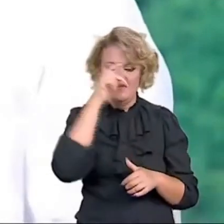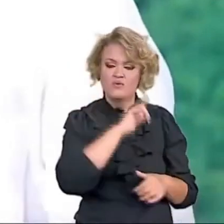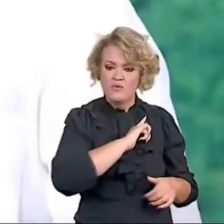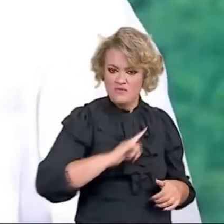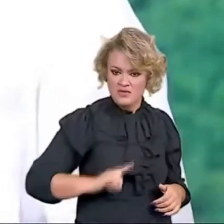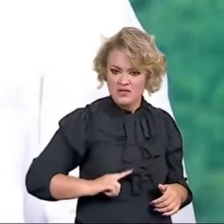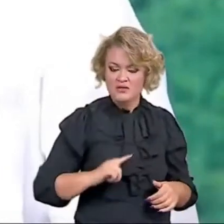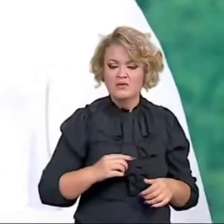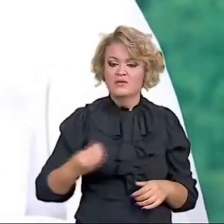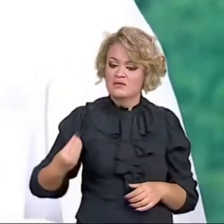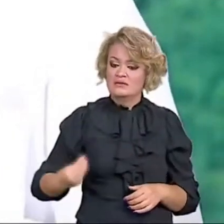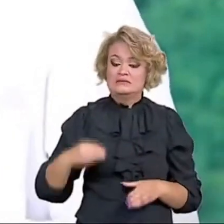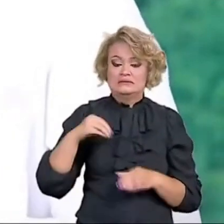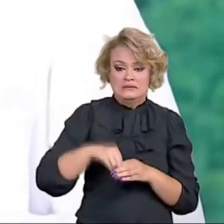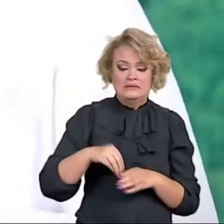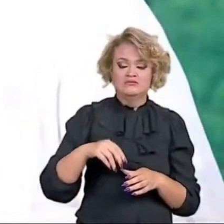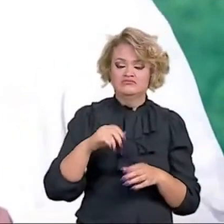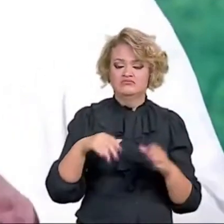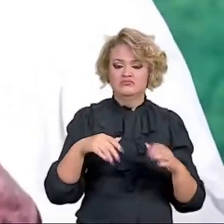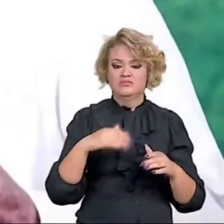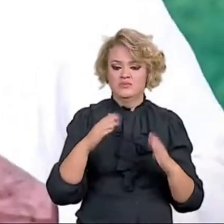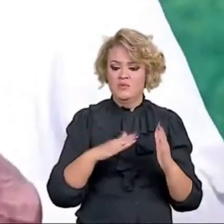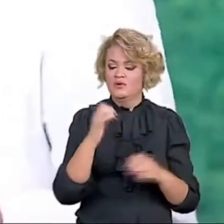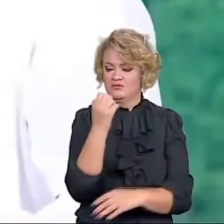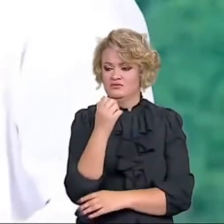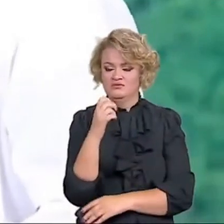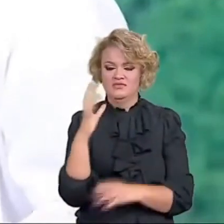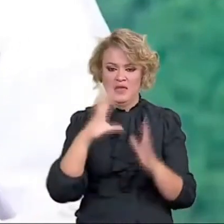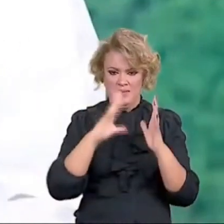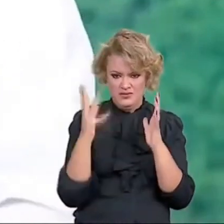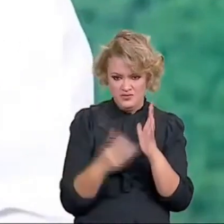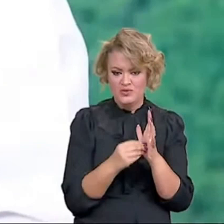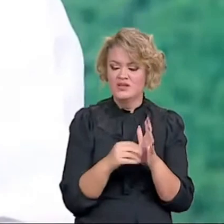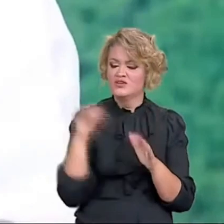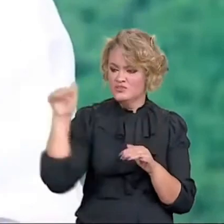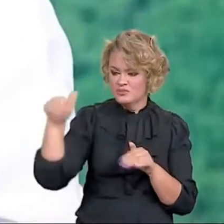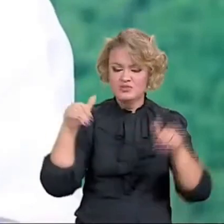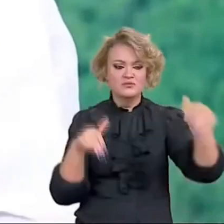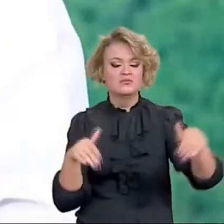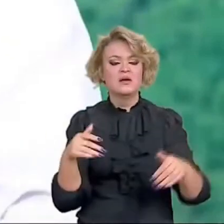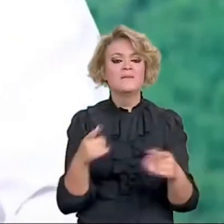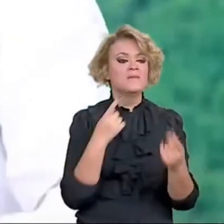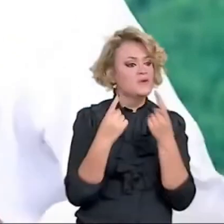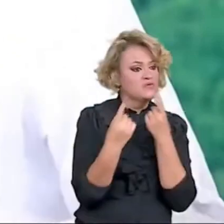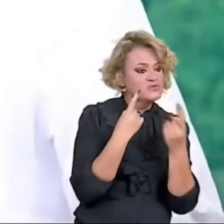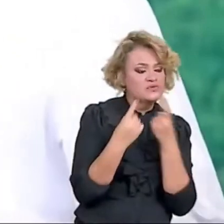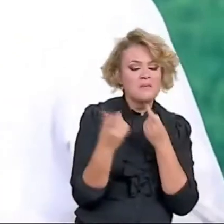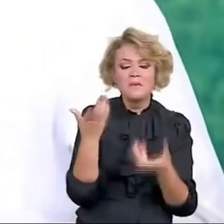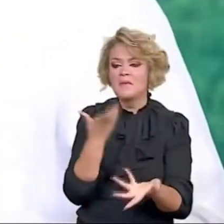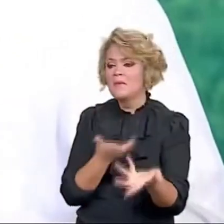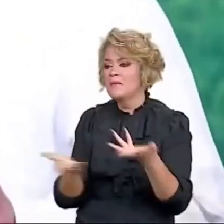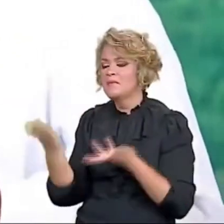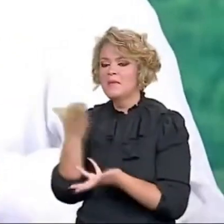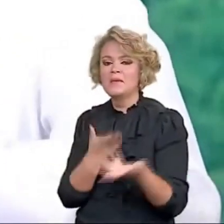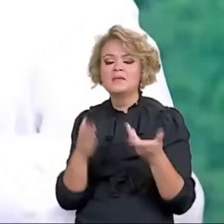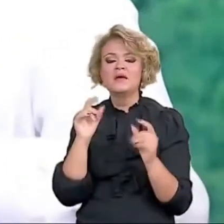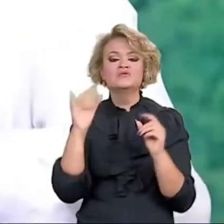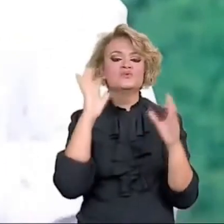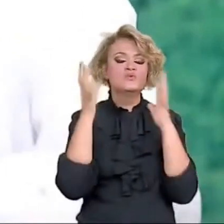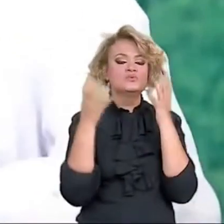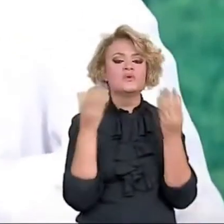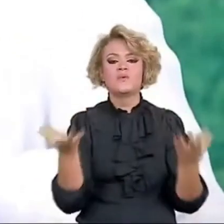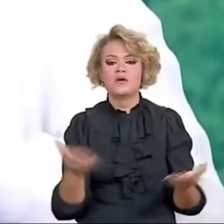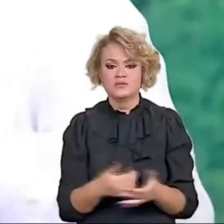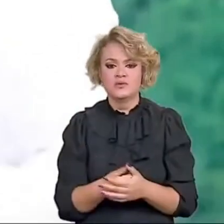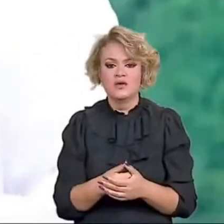dentro da floresta, dentro da Amazônia Legal, e ter uma discussão, compartilhar com eles uma solução. Nós não queremos